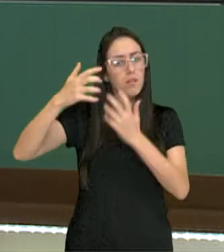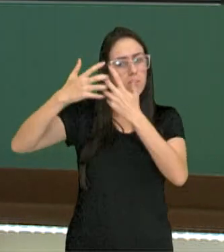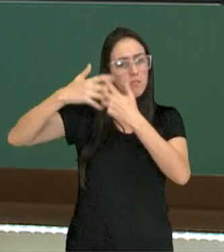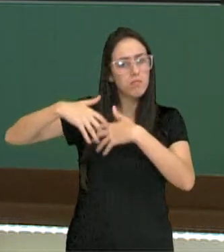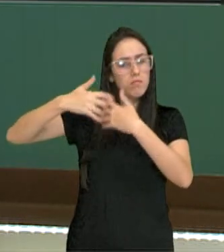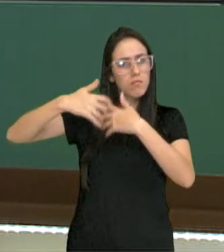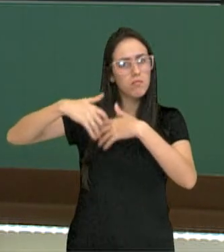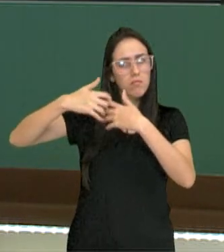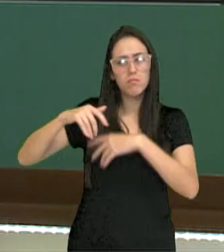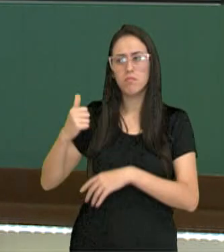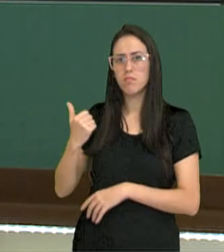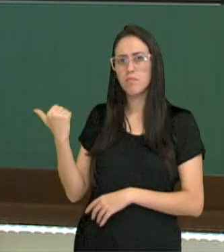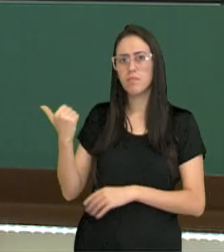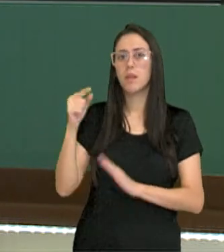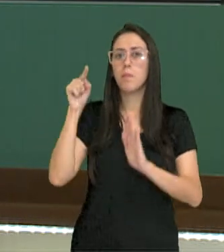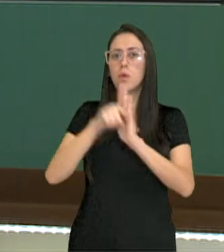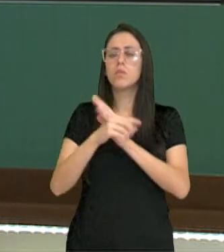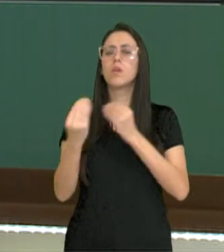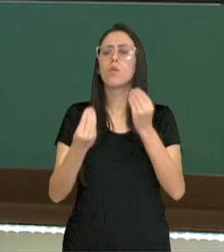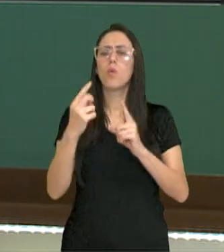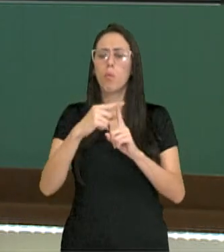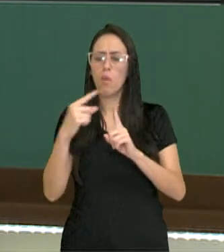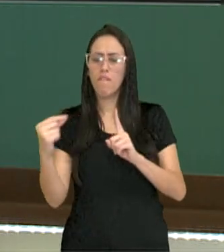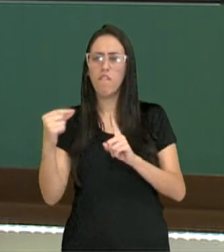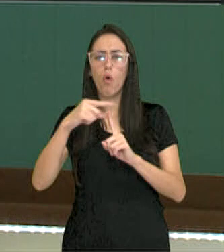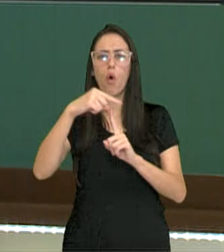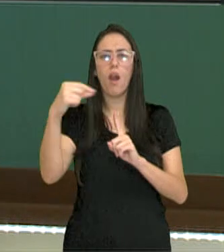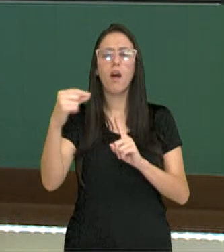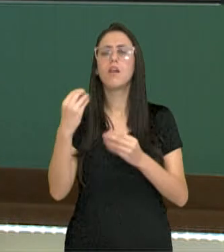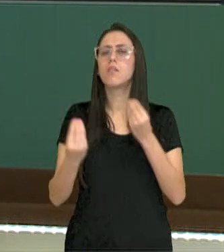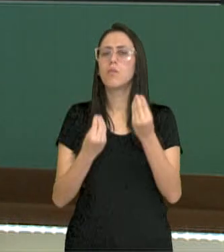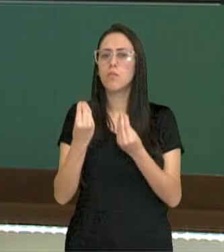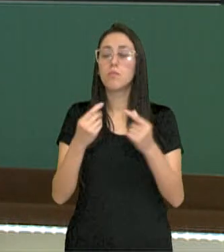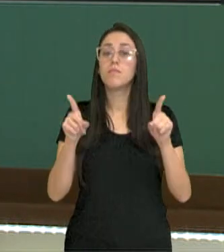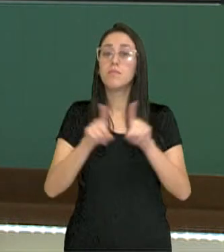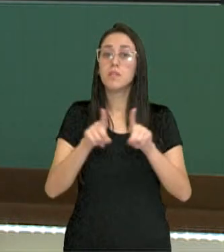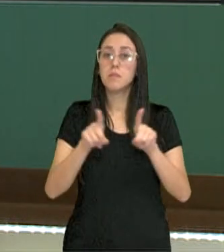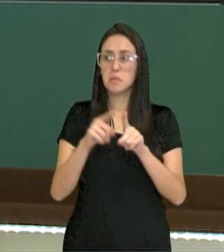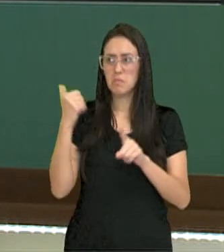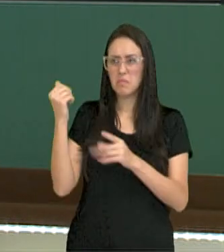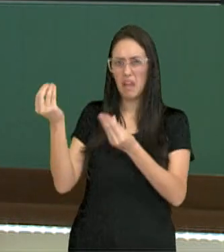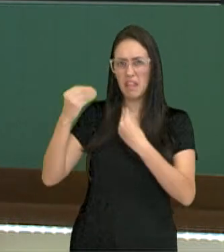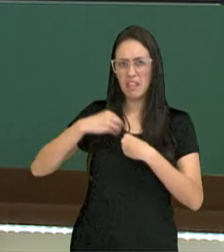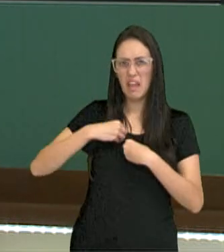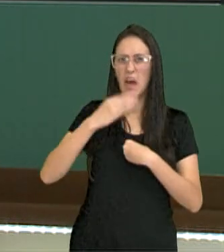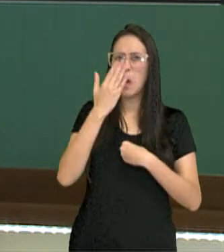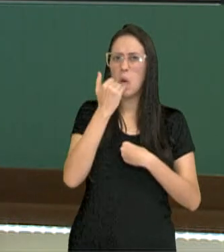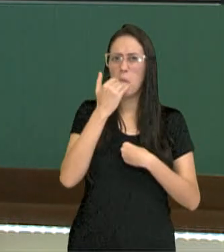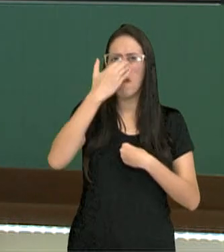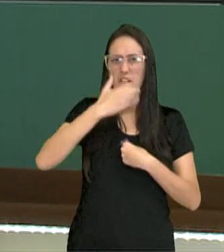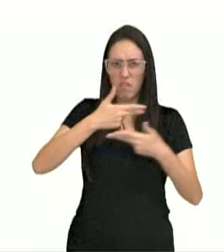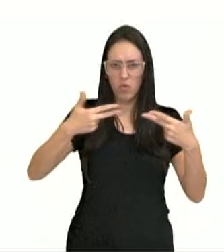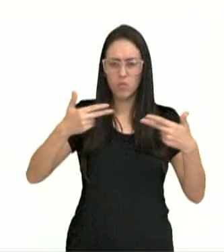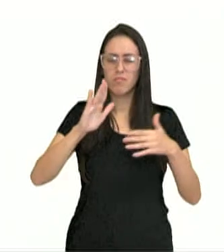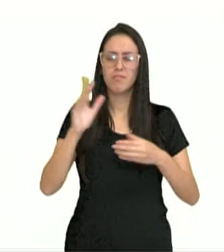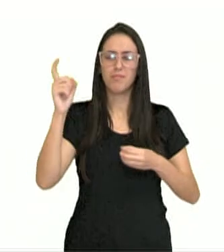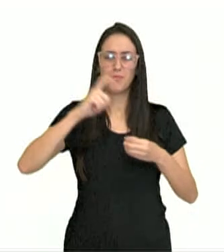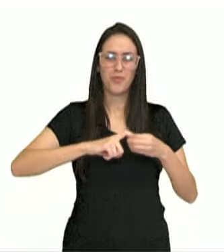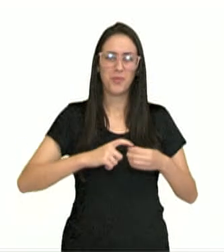2 questões sobre as folhas da araucária, além se ela produz alguma coisa para comer. E eu já